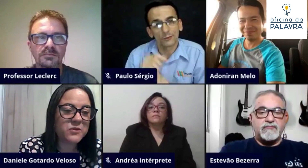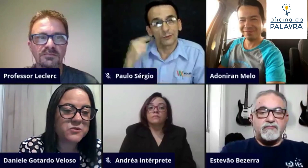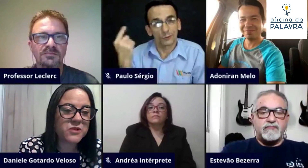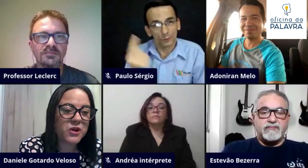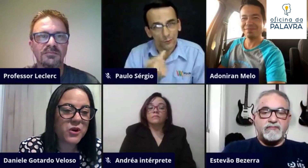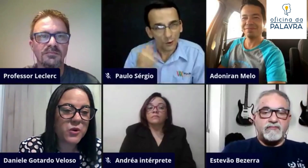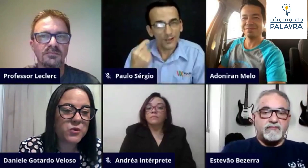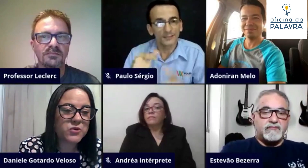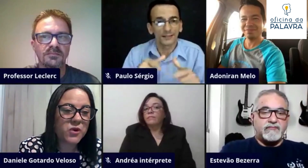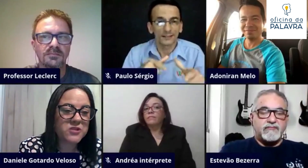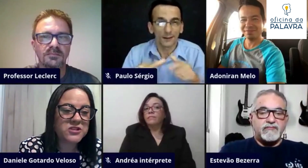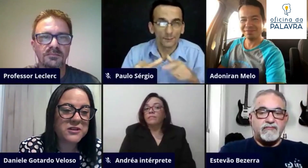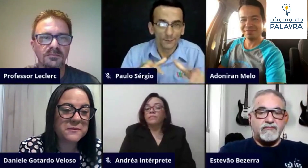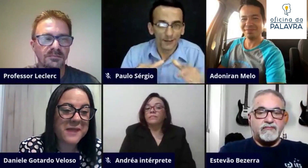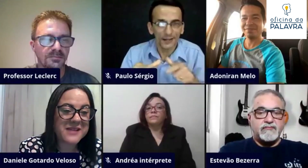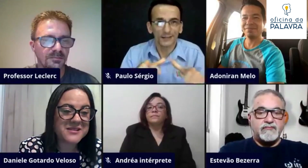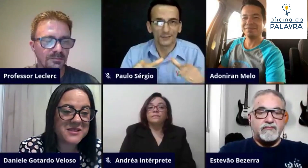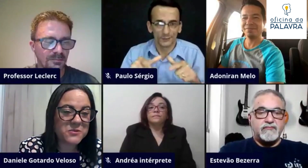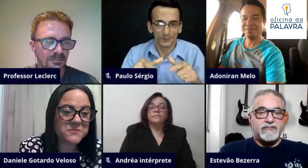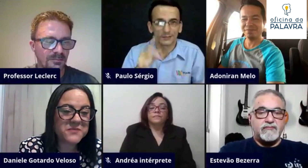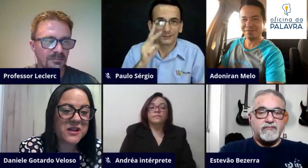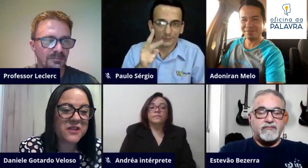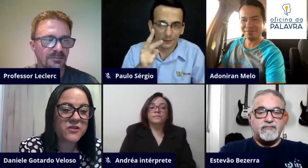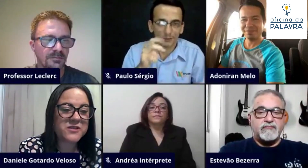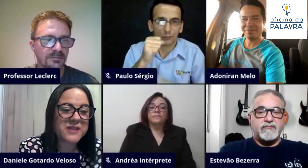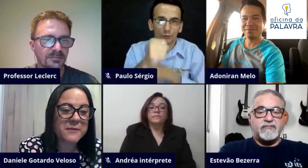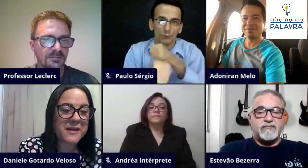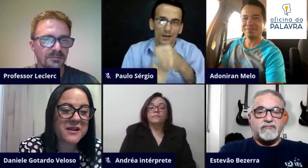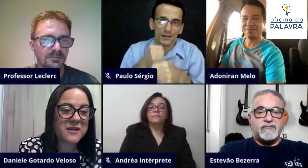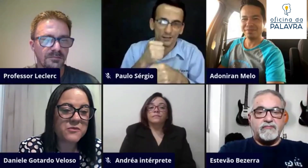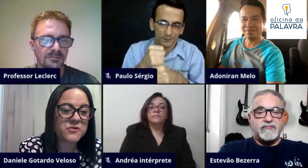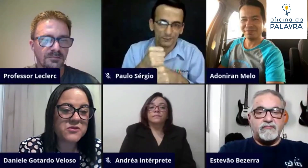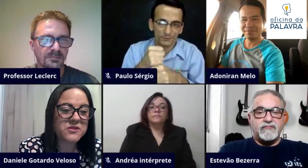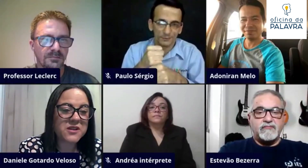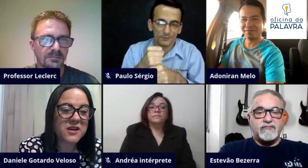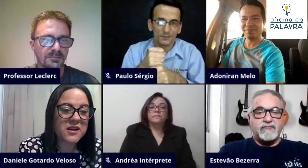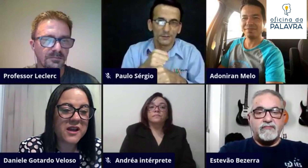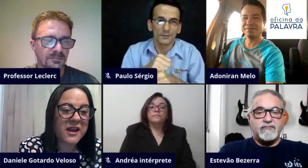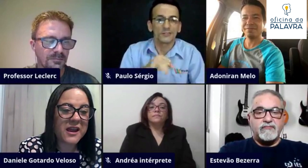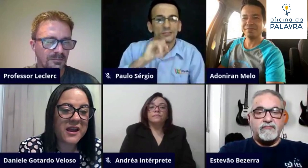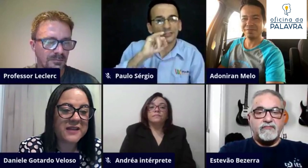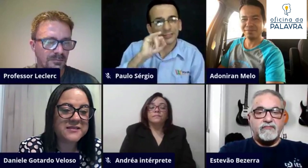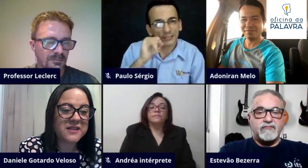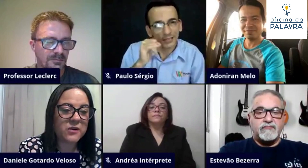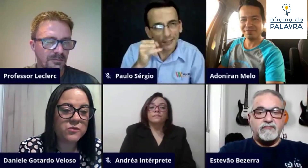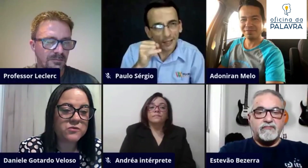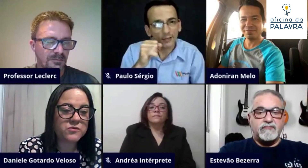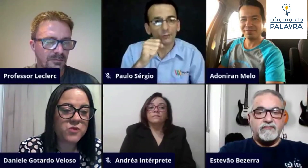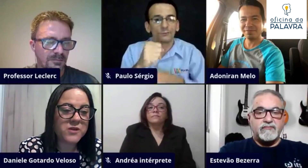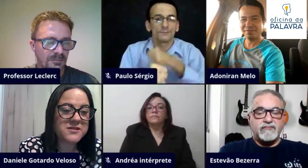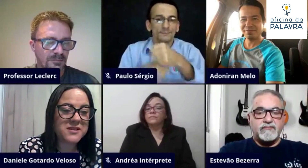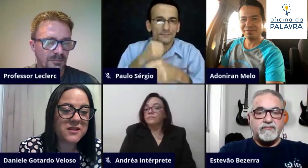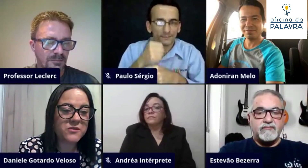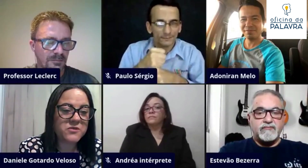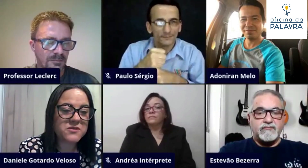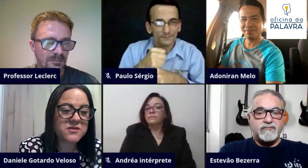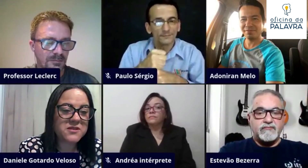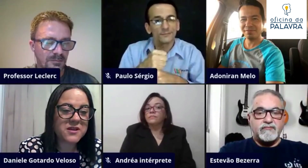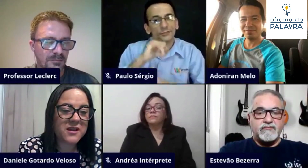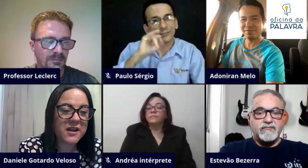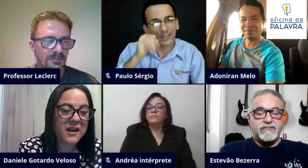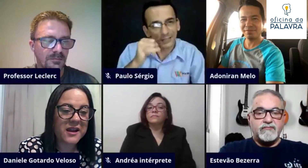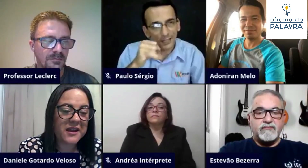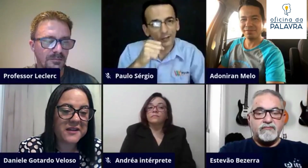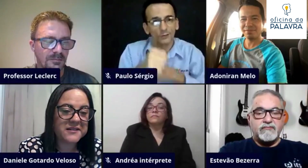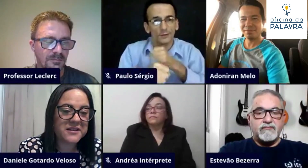Esse é, então, o DOT Brasil. Nós trabalhamos, então, 2